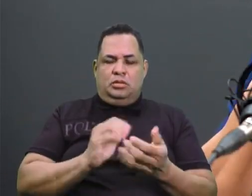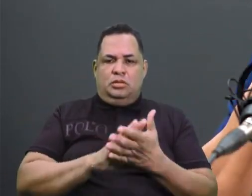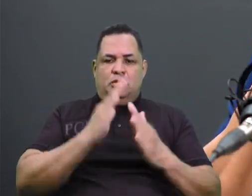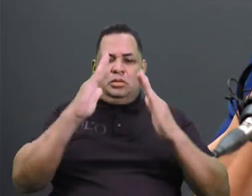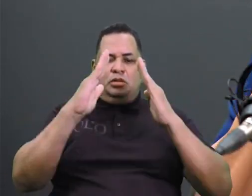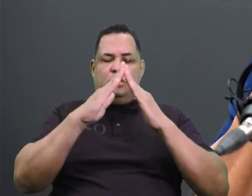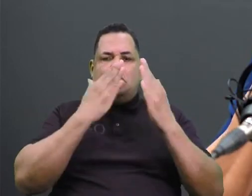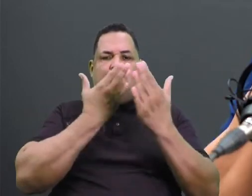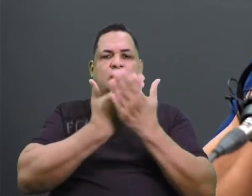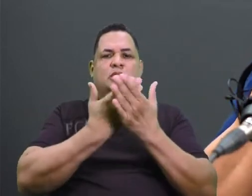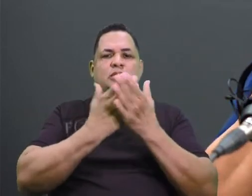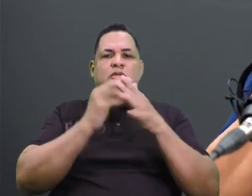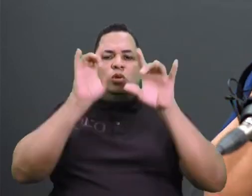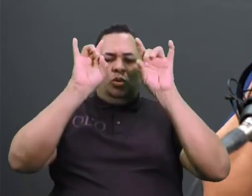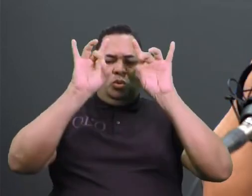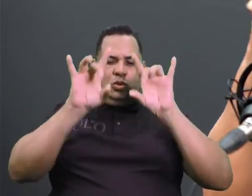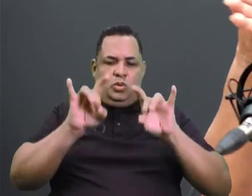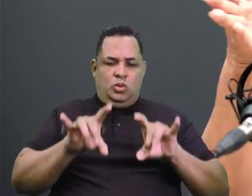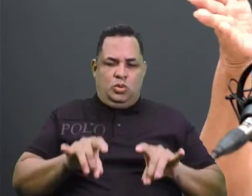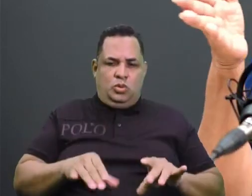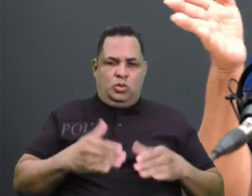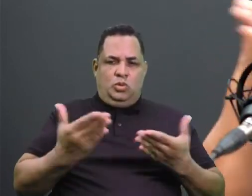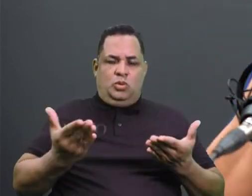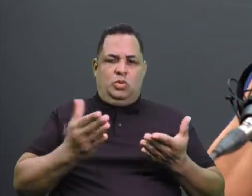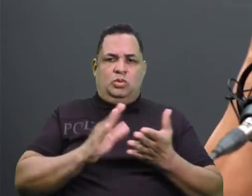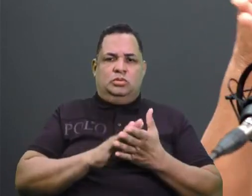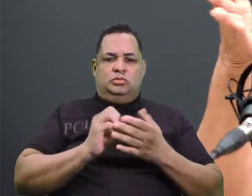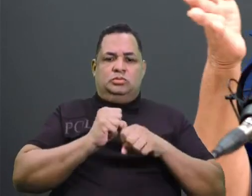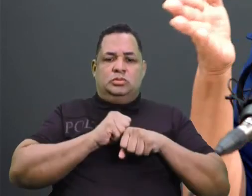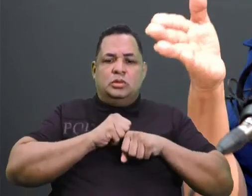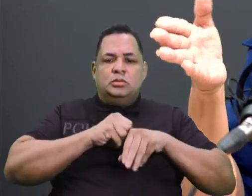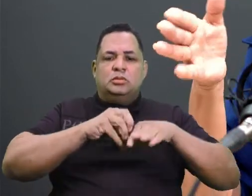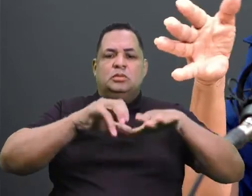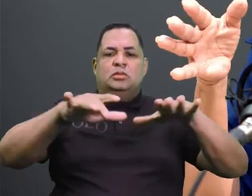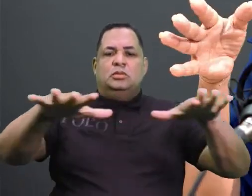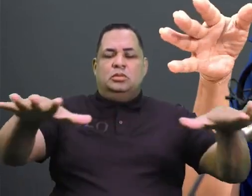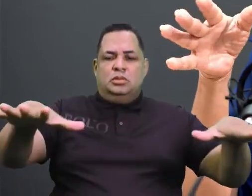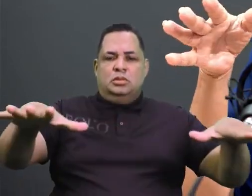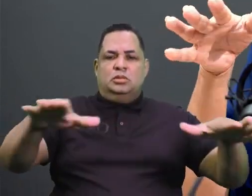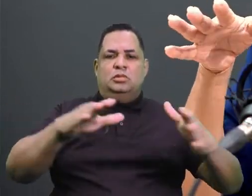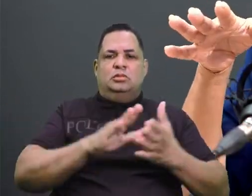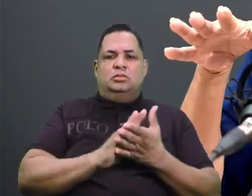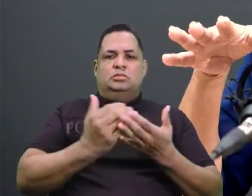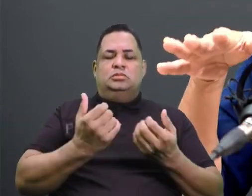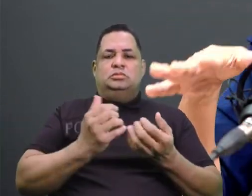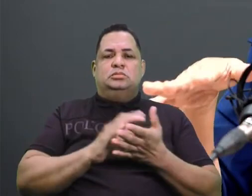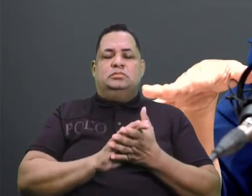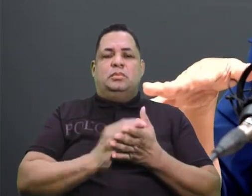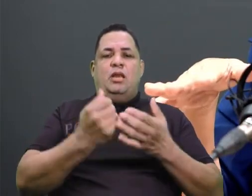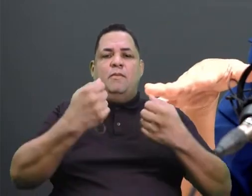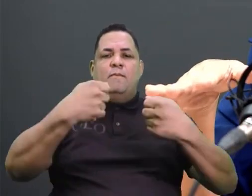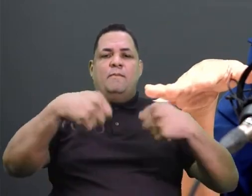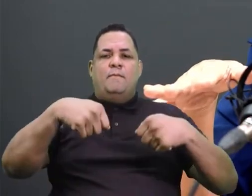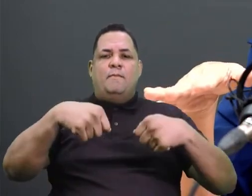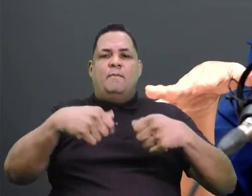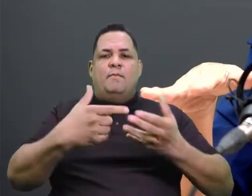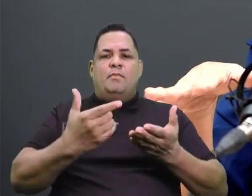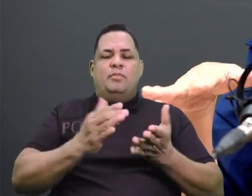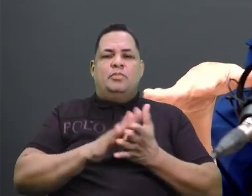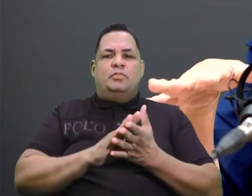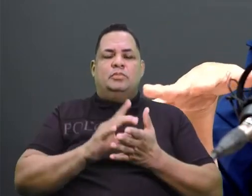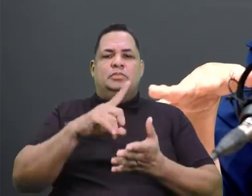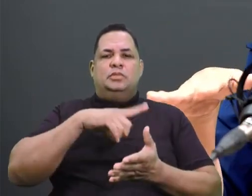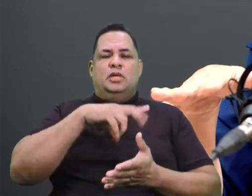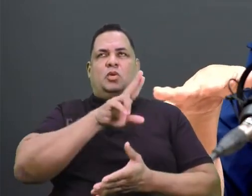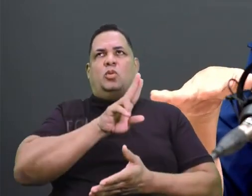escola especial se expandiu, se abriu para uma possibilidade do